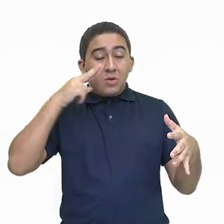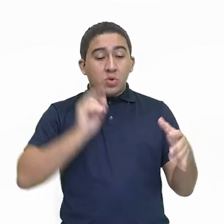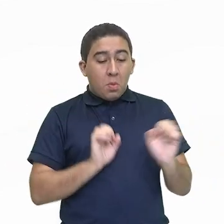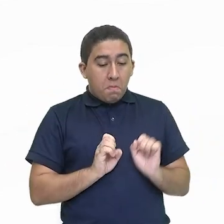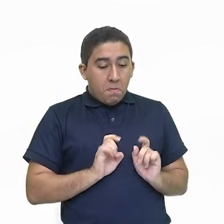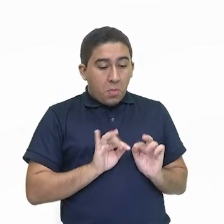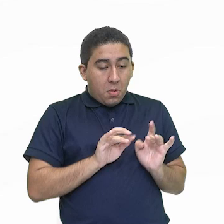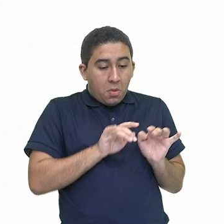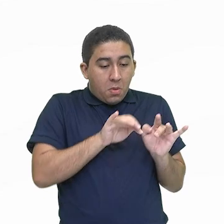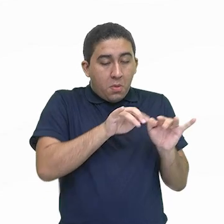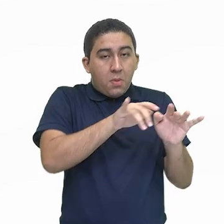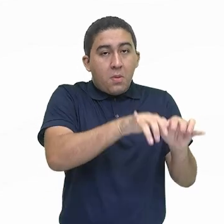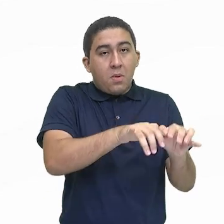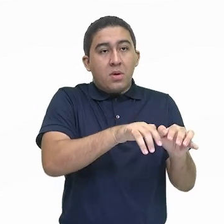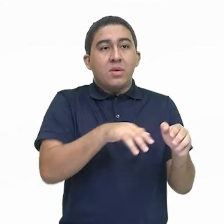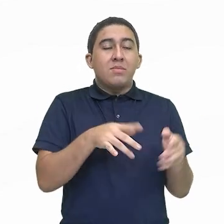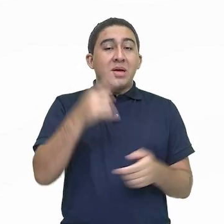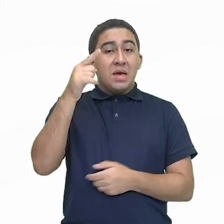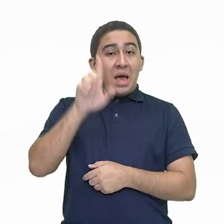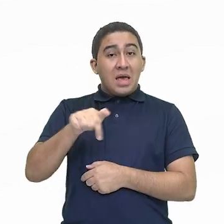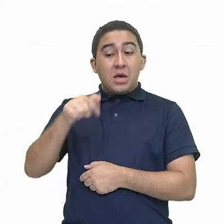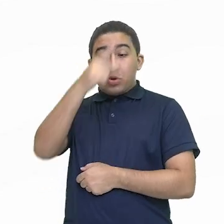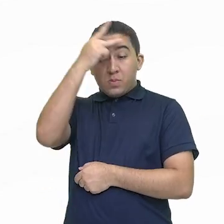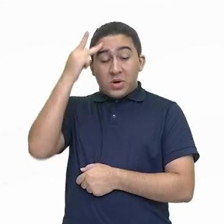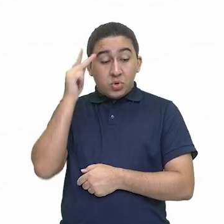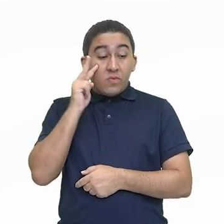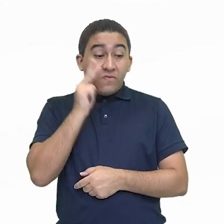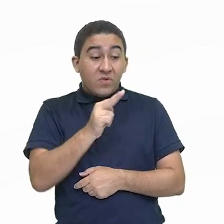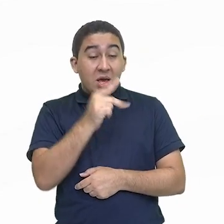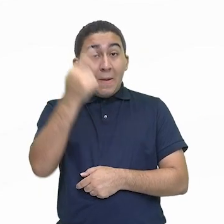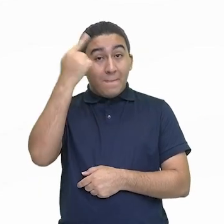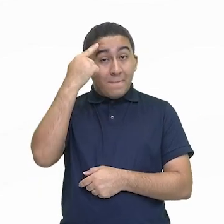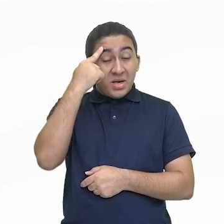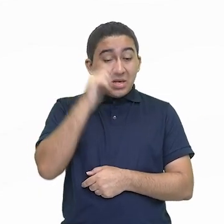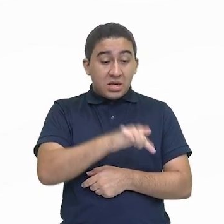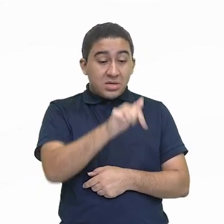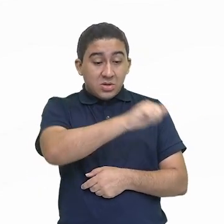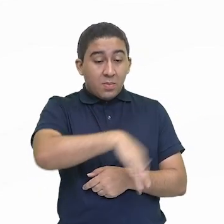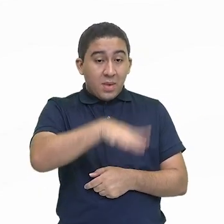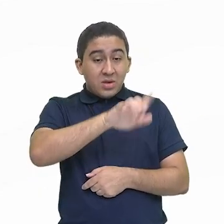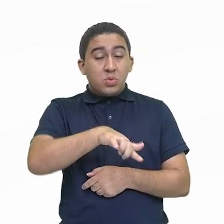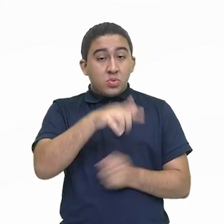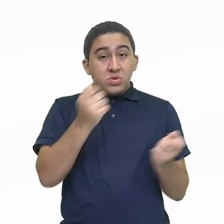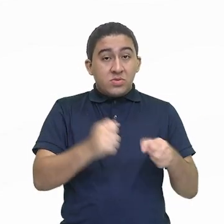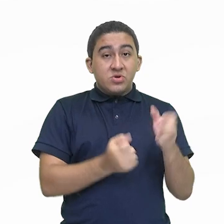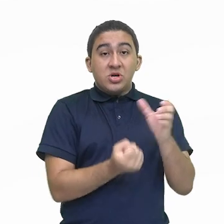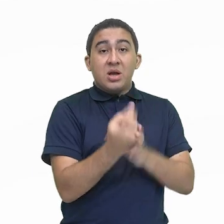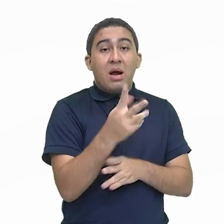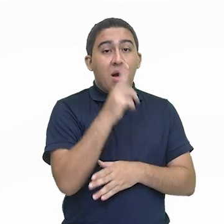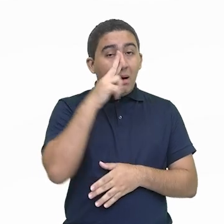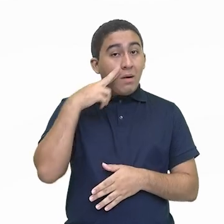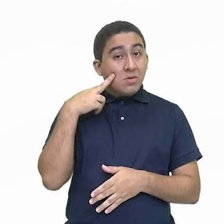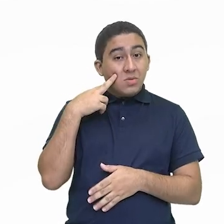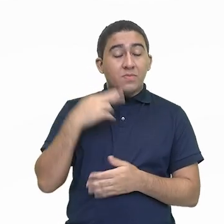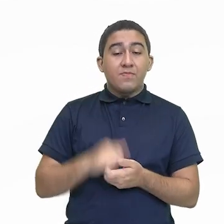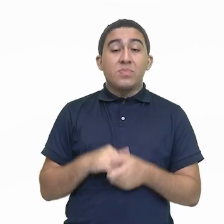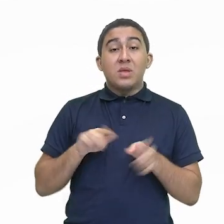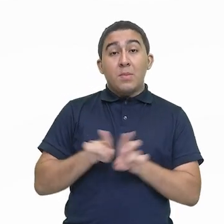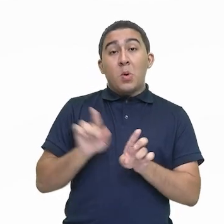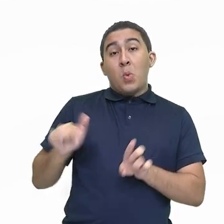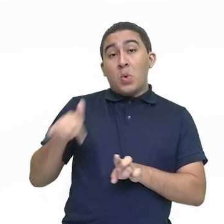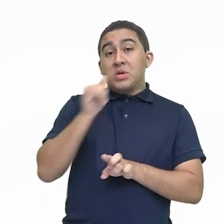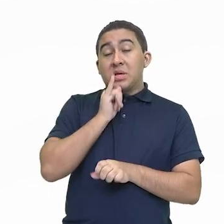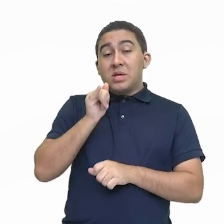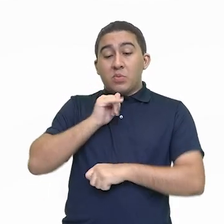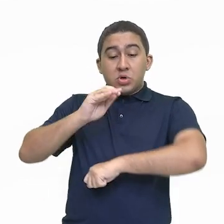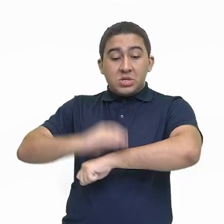que esse tecido geravam esses ratos. Outros exemplos eram dos sapos